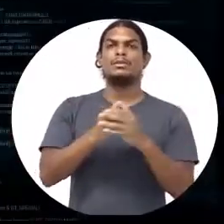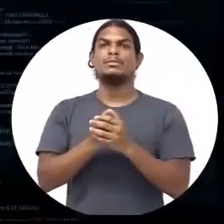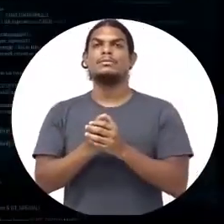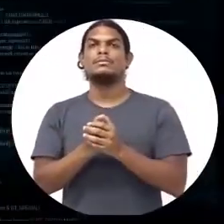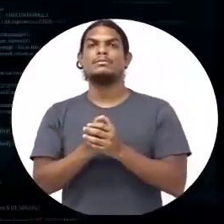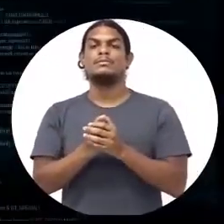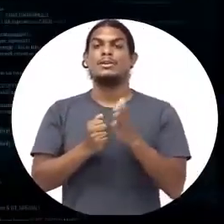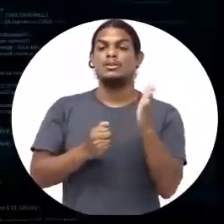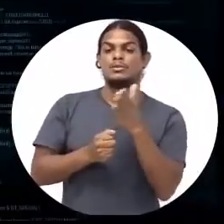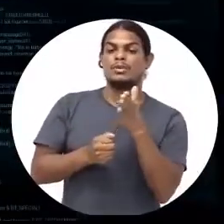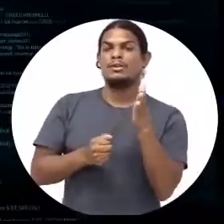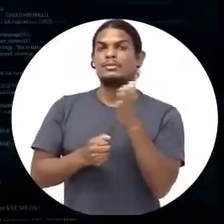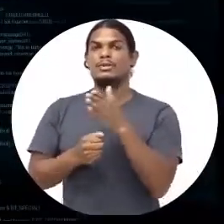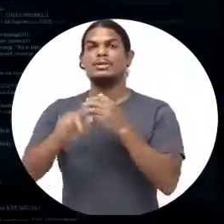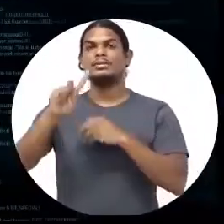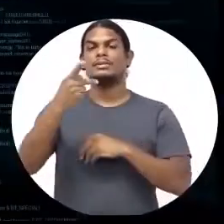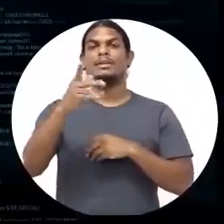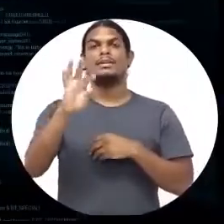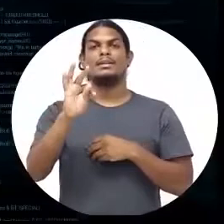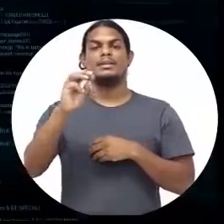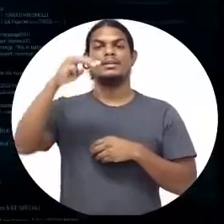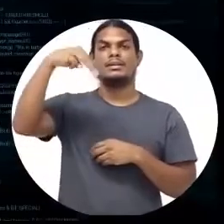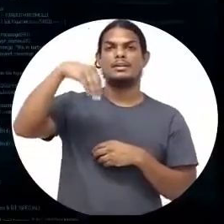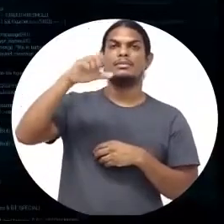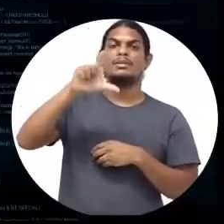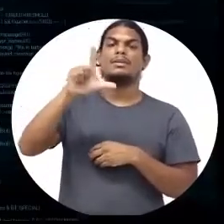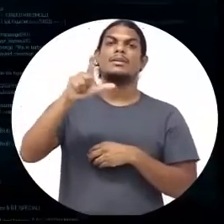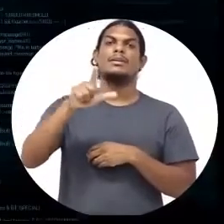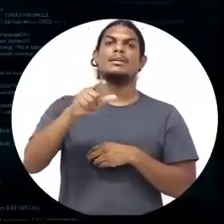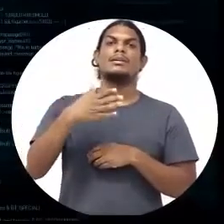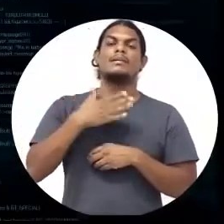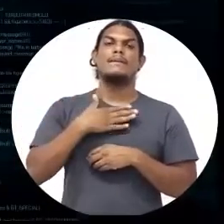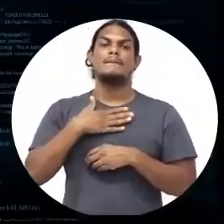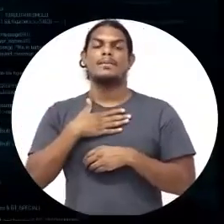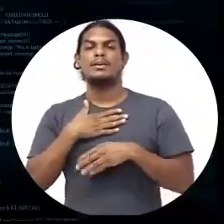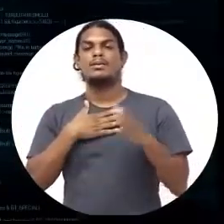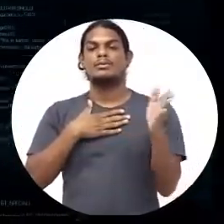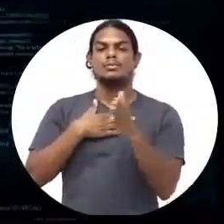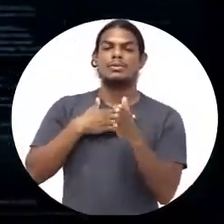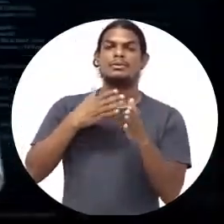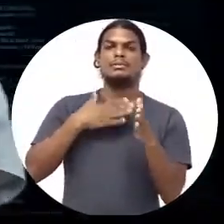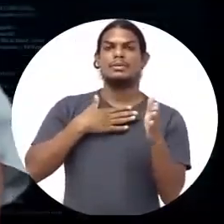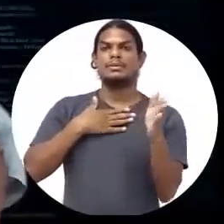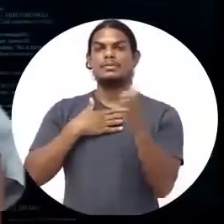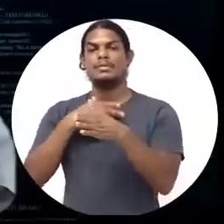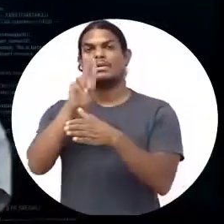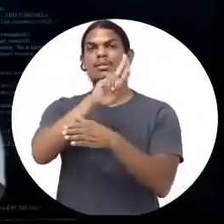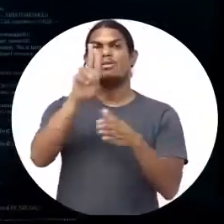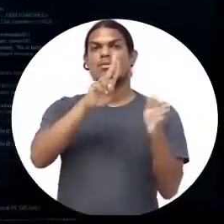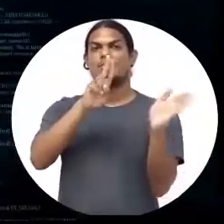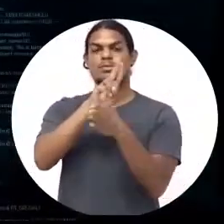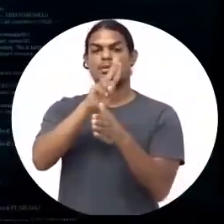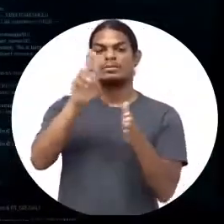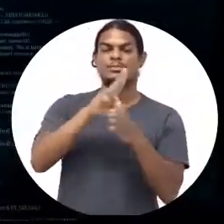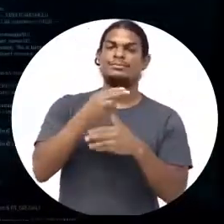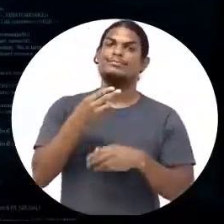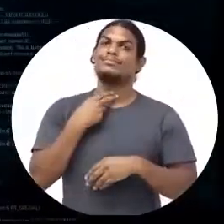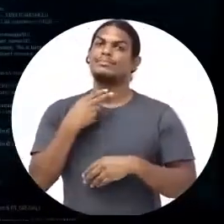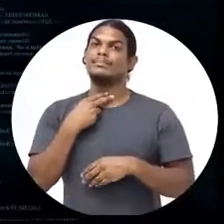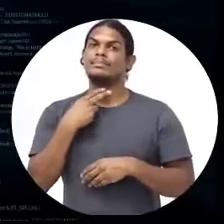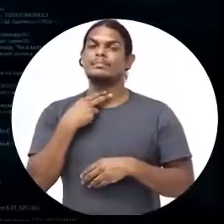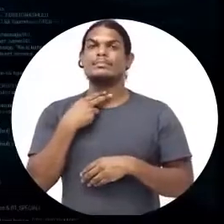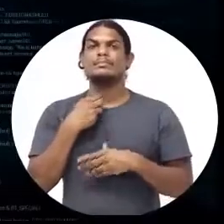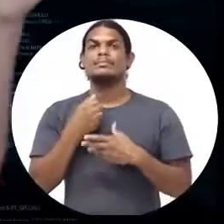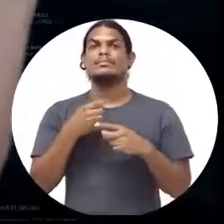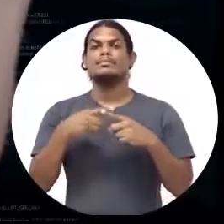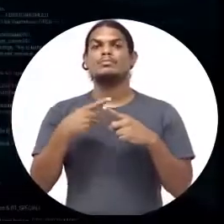este espaço é espaço meu, espaço minha, espaço página. Esses espaçamentos, eles interrompem